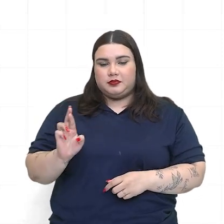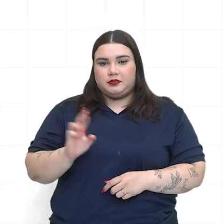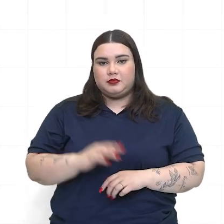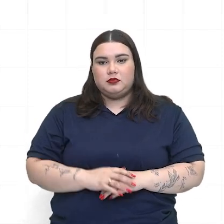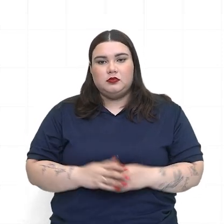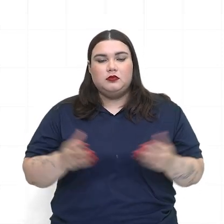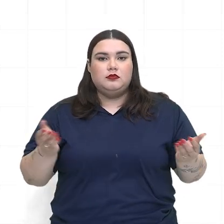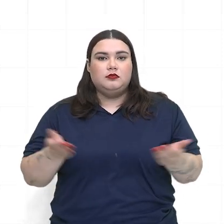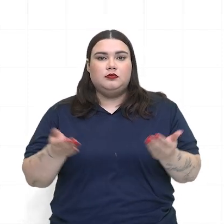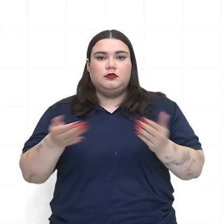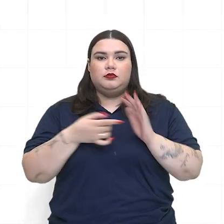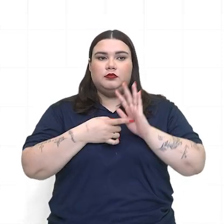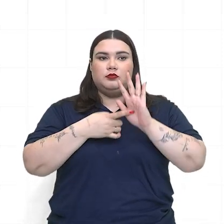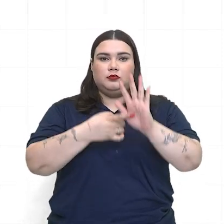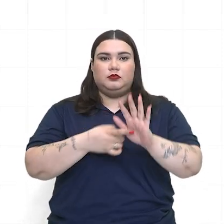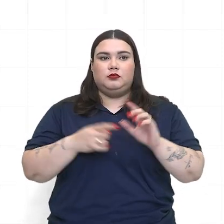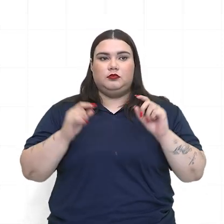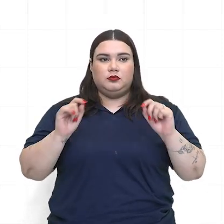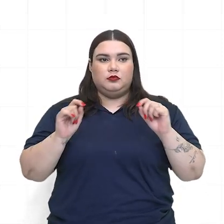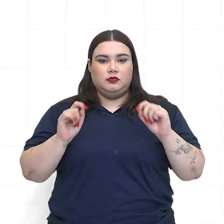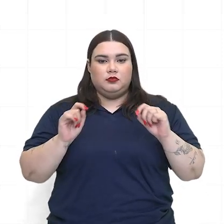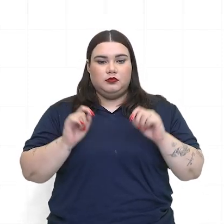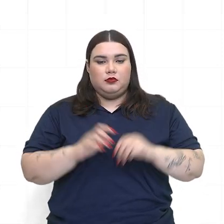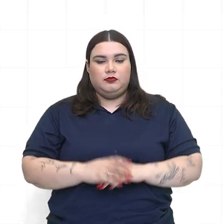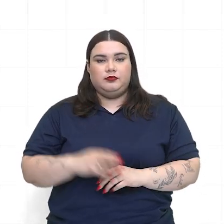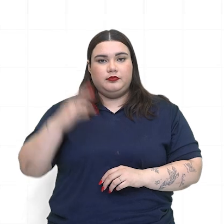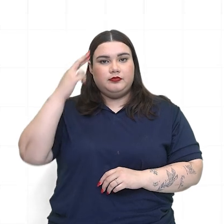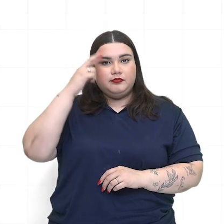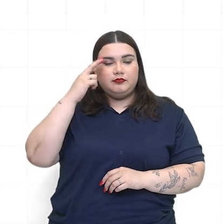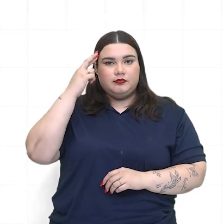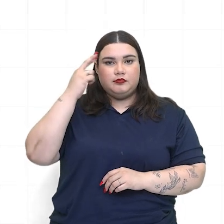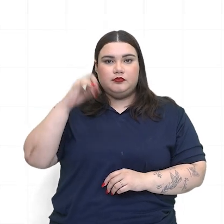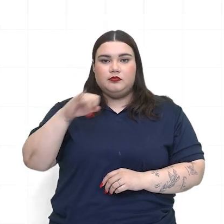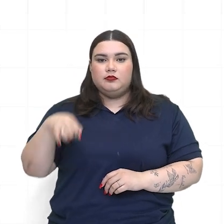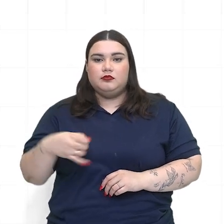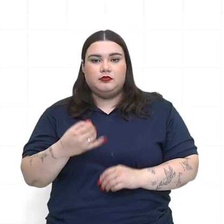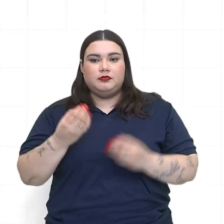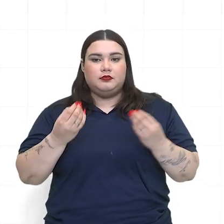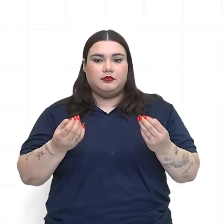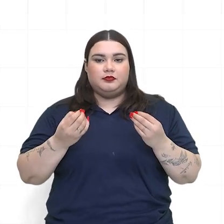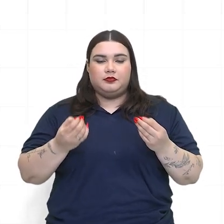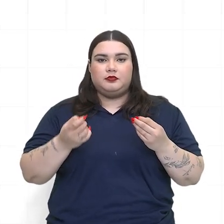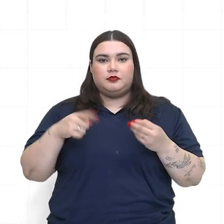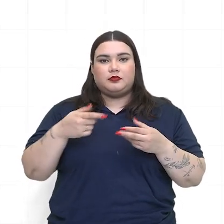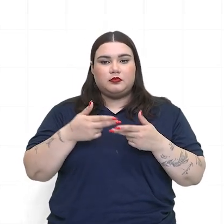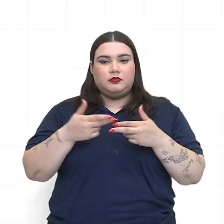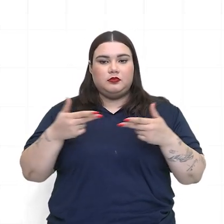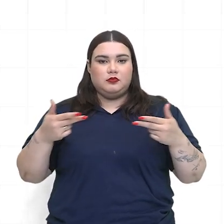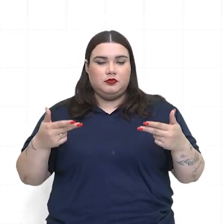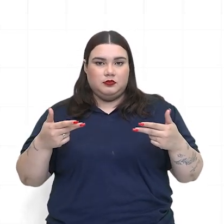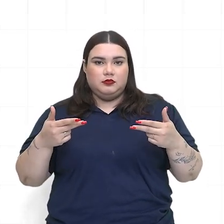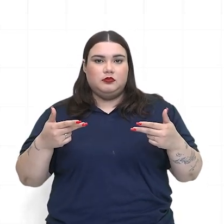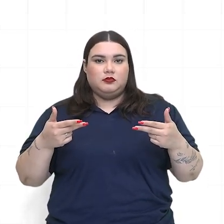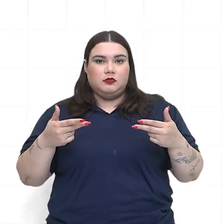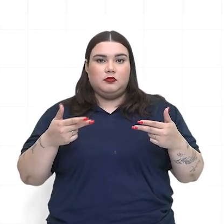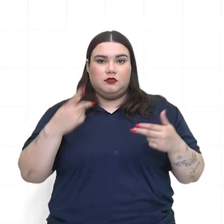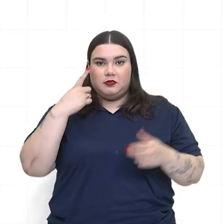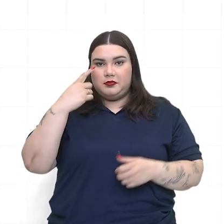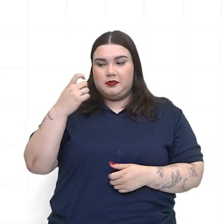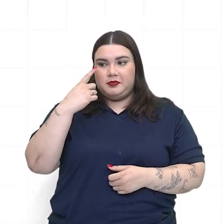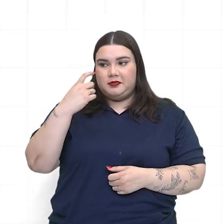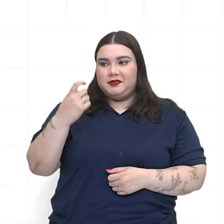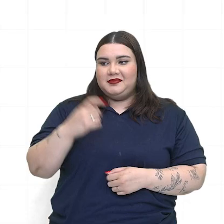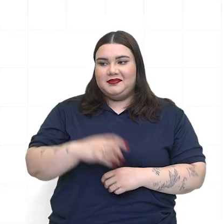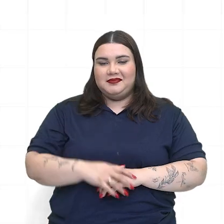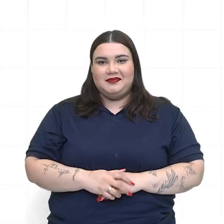aqui eu quero fazer uma ponte, uma reflexão para algo muito interessante. Presta atenção, meu caro